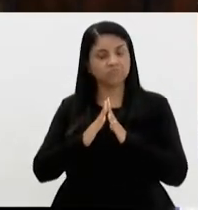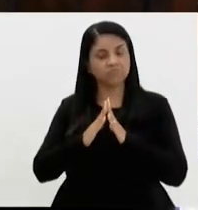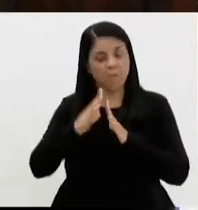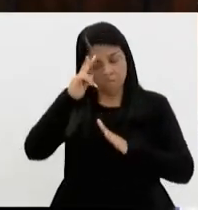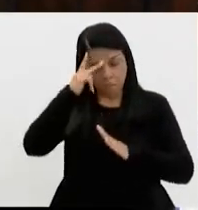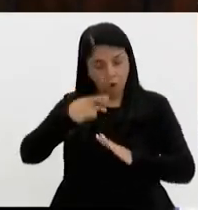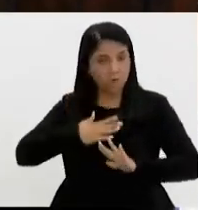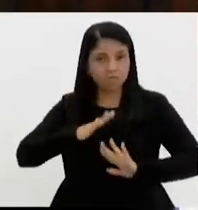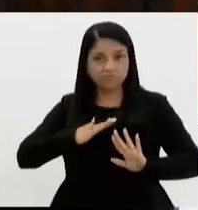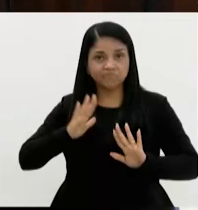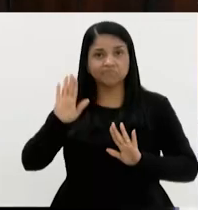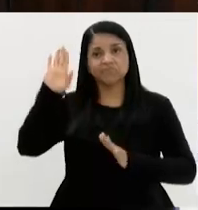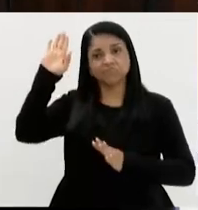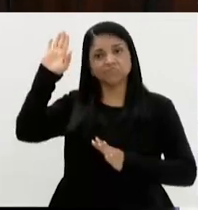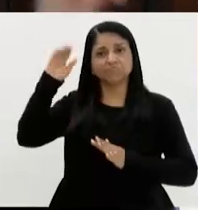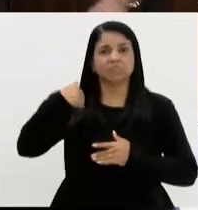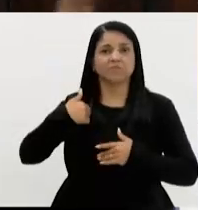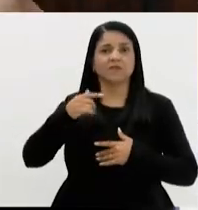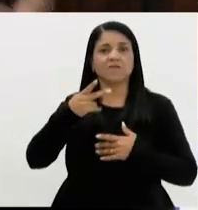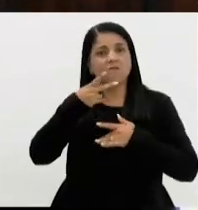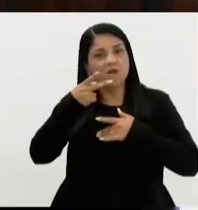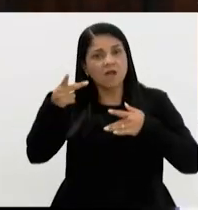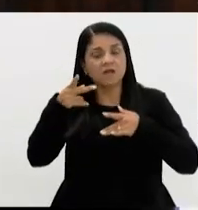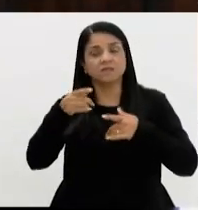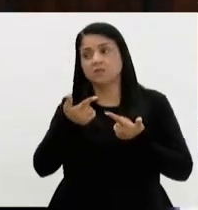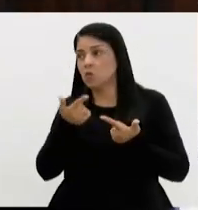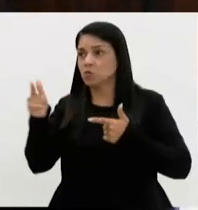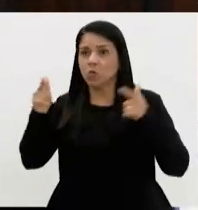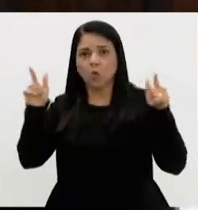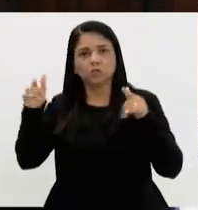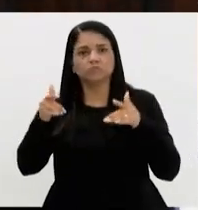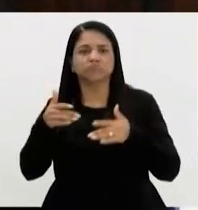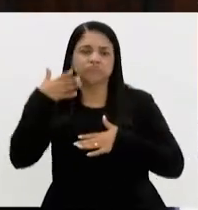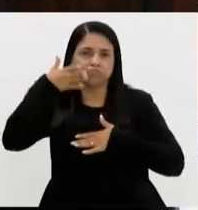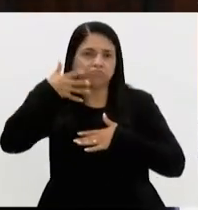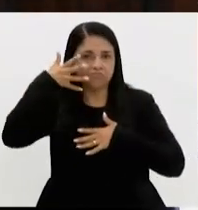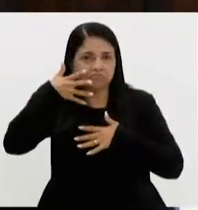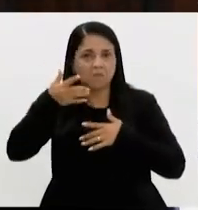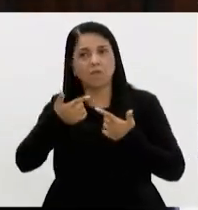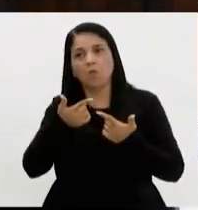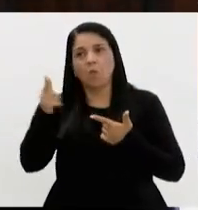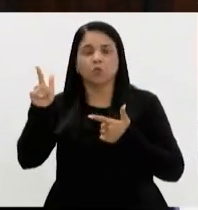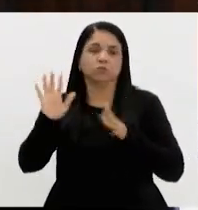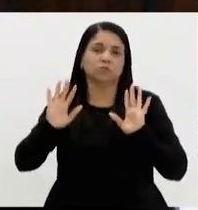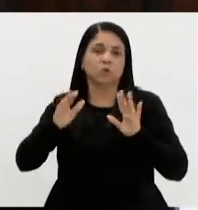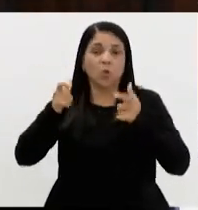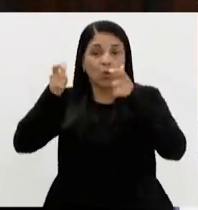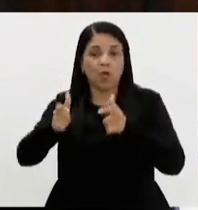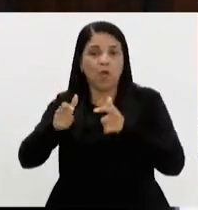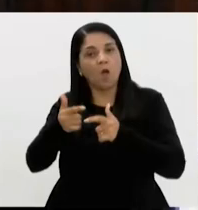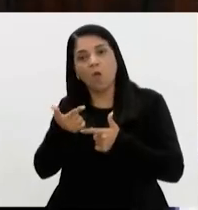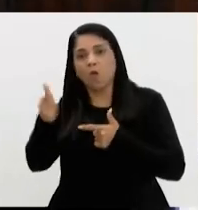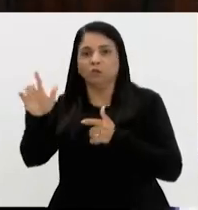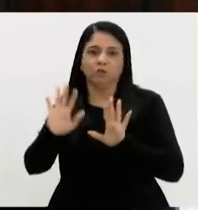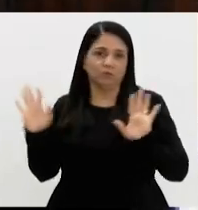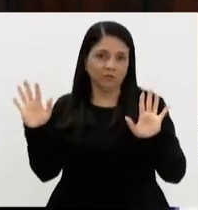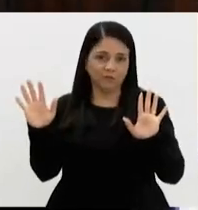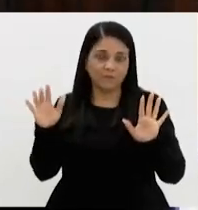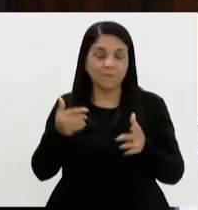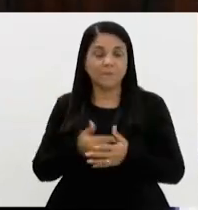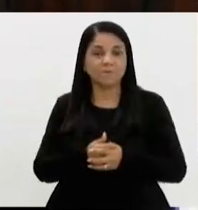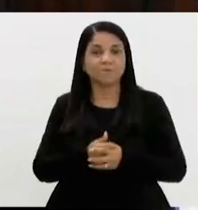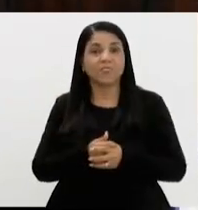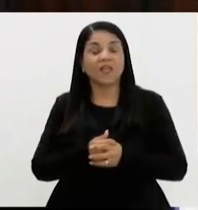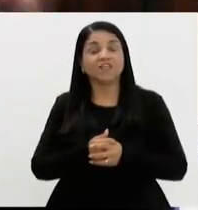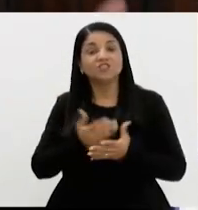para Terceiro então aí você sai e vai fazer campanha em outro local mas isso tudo Mostra o quanto é dinâmico o Direito